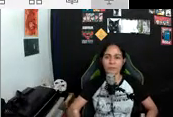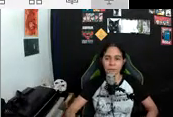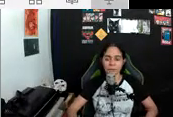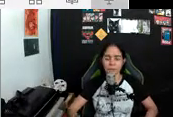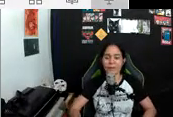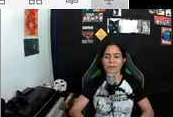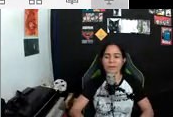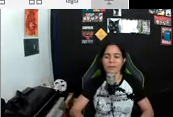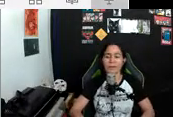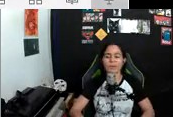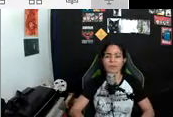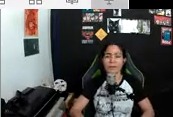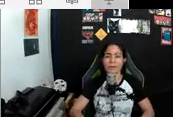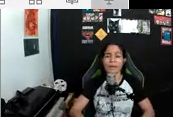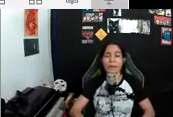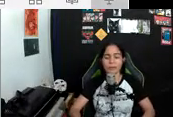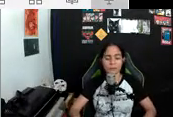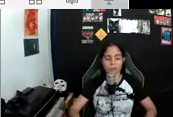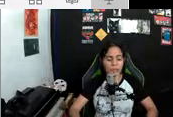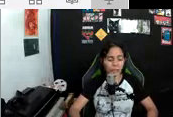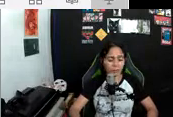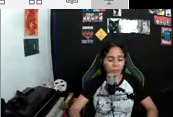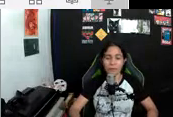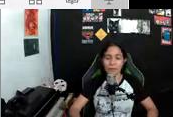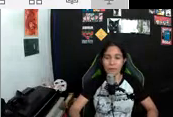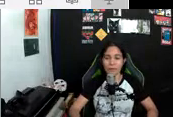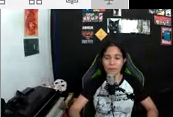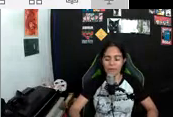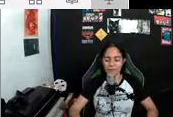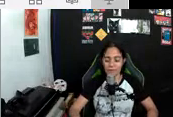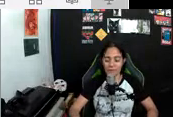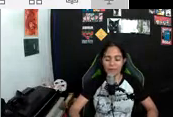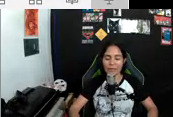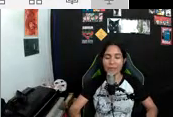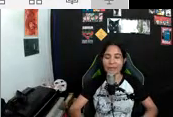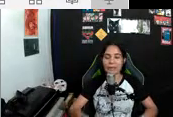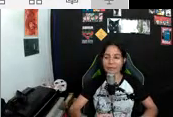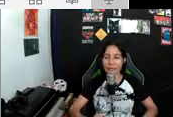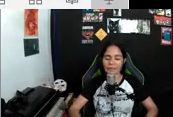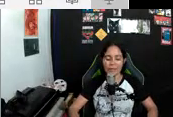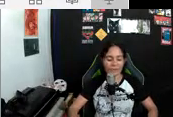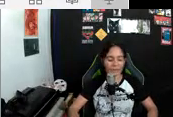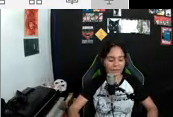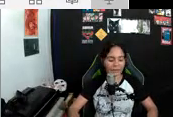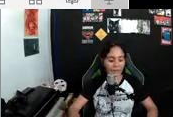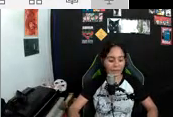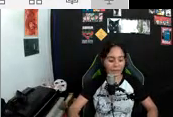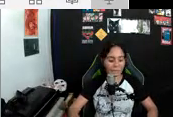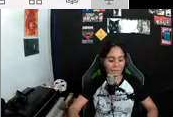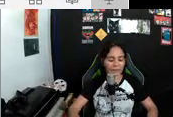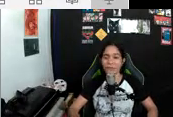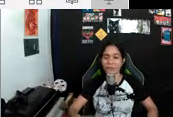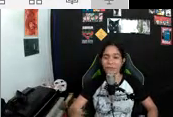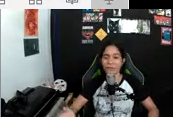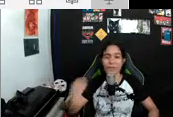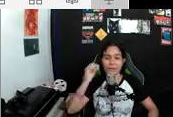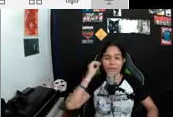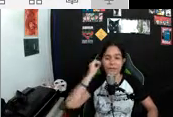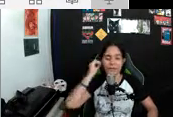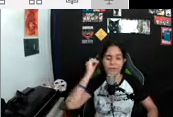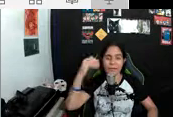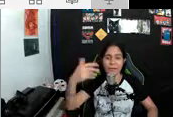diploma e, né, consequentemente, atuar como enfermeiros aí dentro, né, da